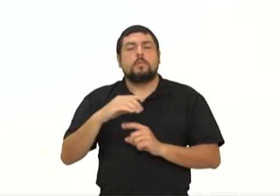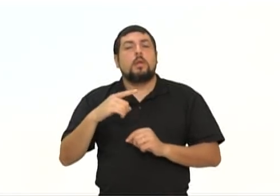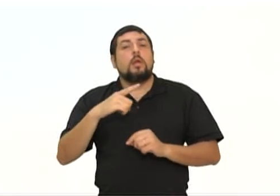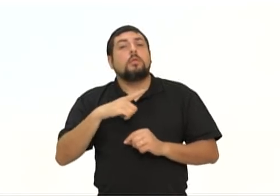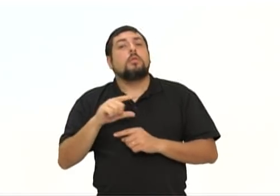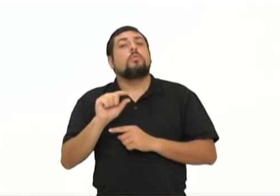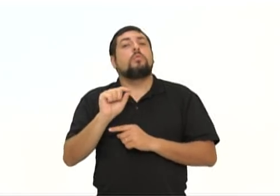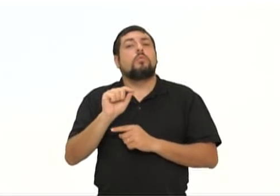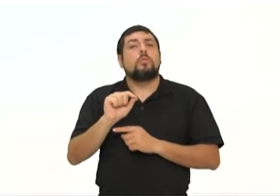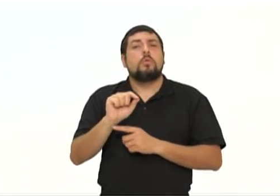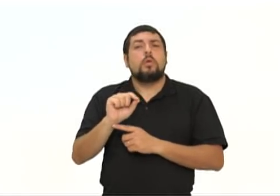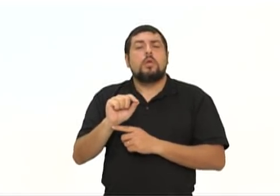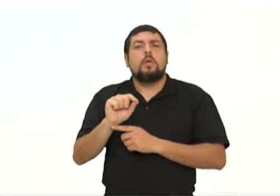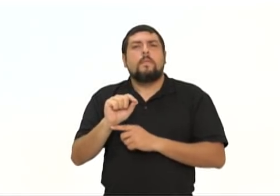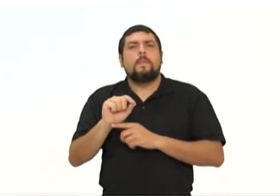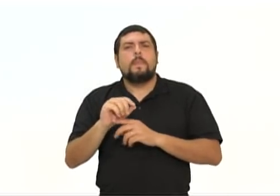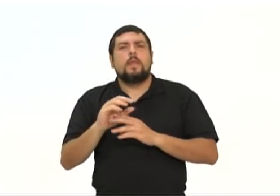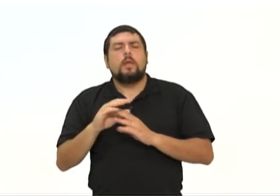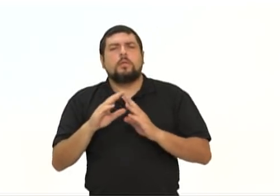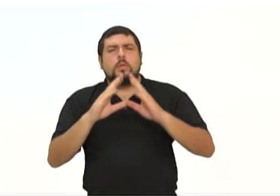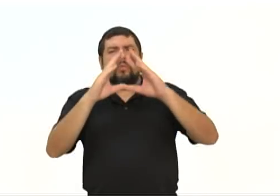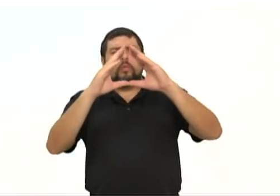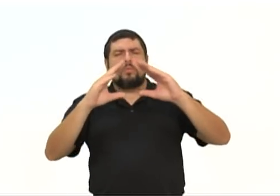muitos templos budistas,